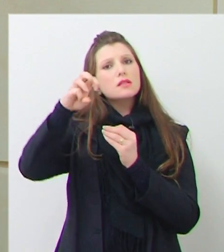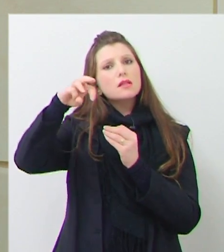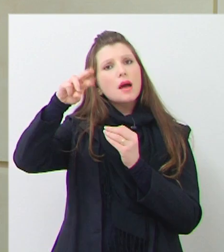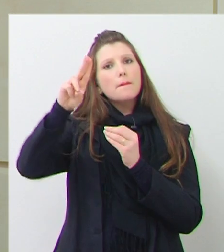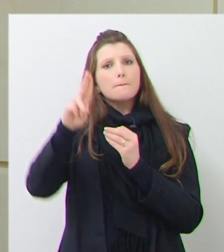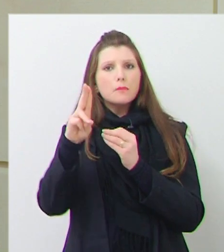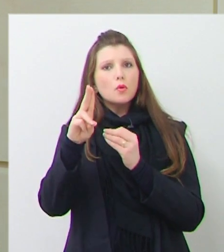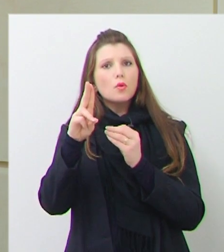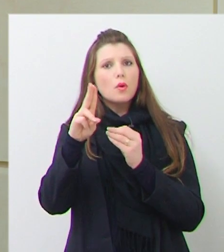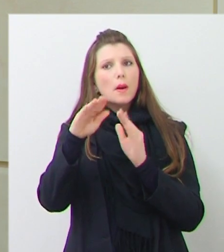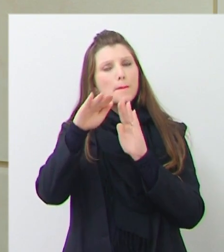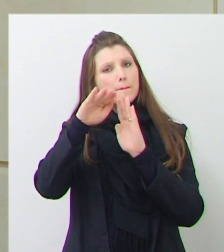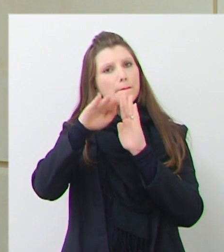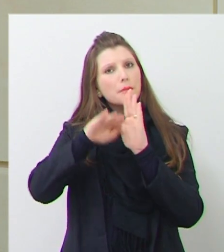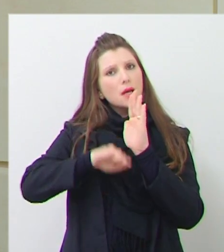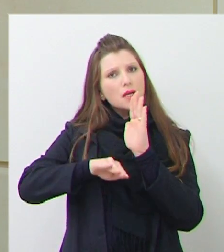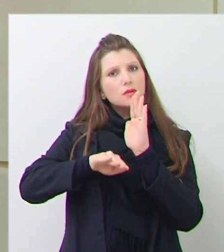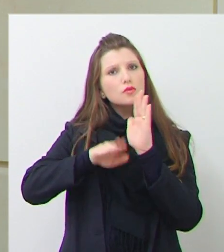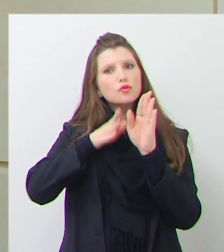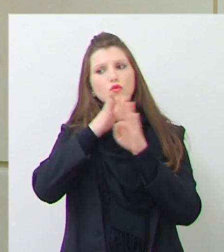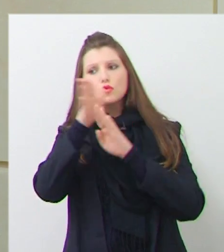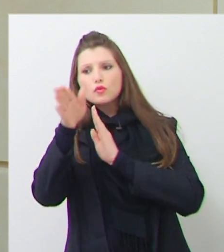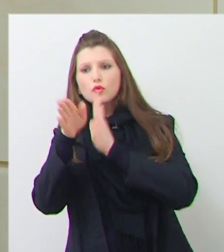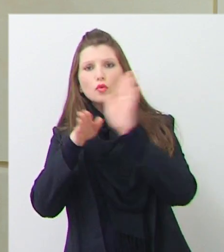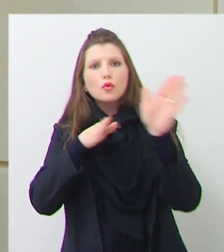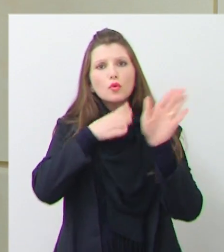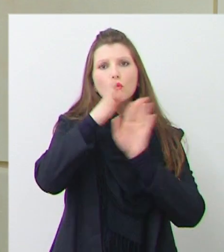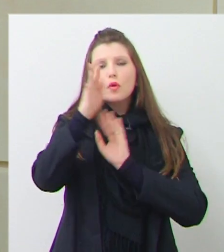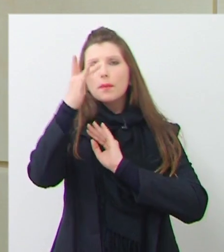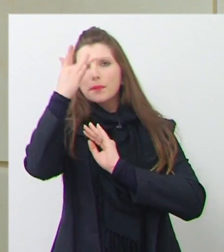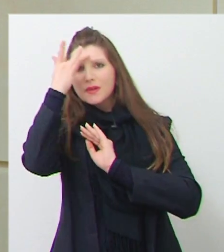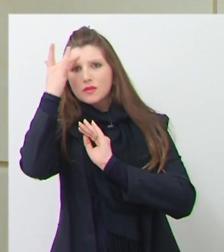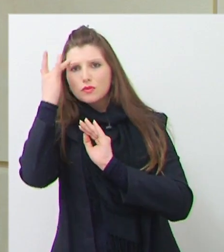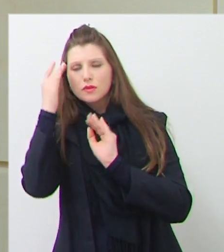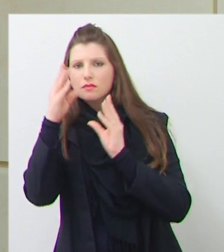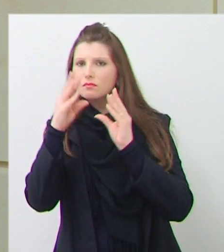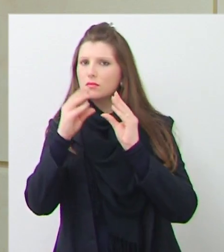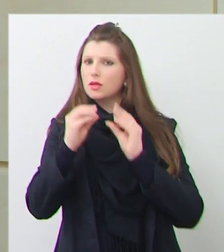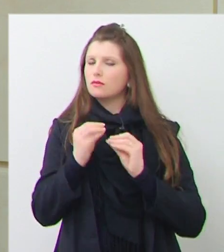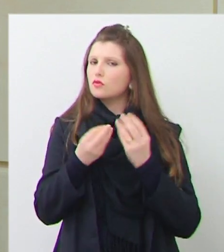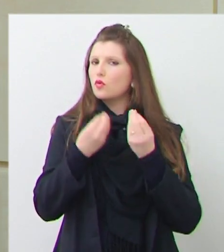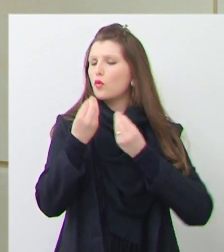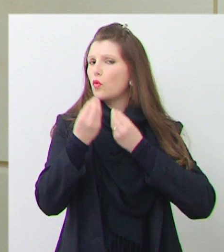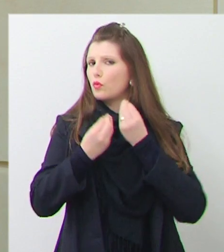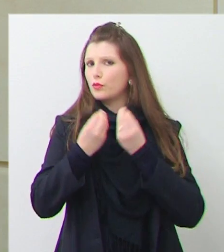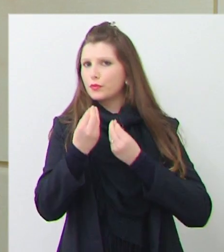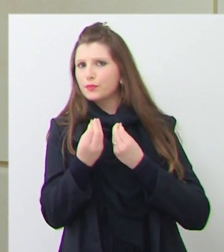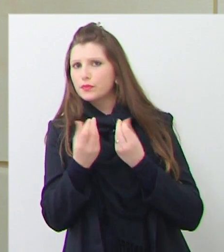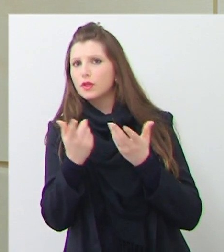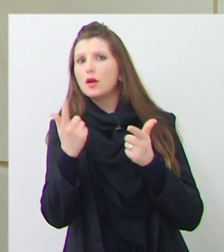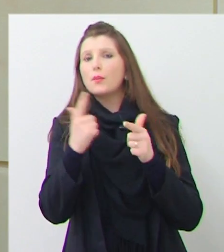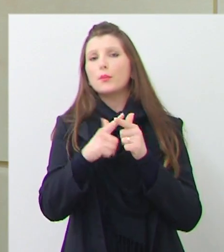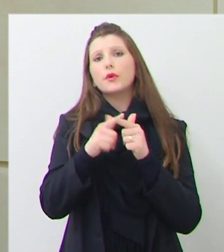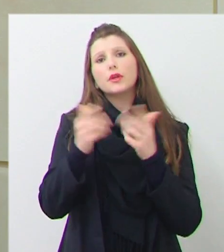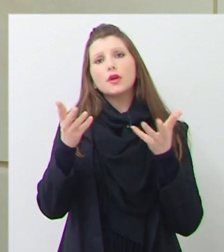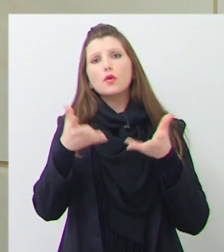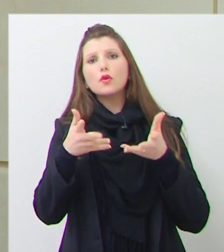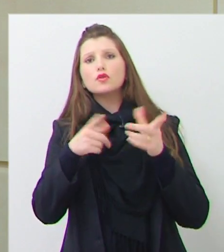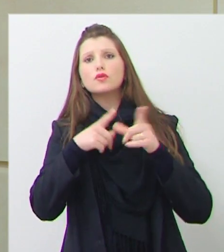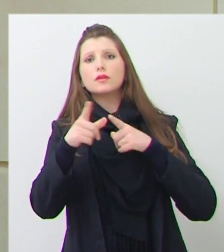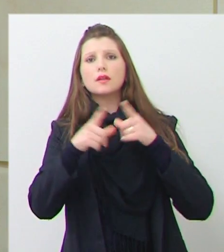situação, e aqui eu estou clamando a atenção de todos os vereadores, porque atualmente o serviço do SAMU